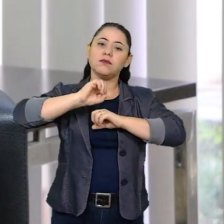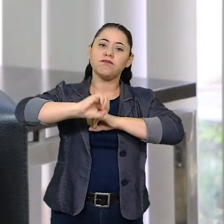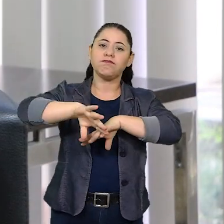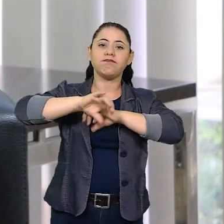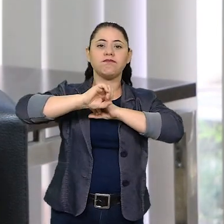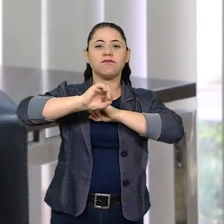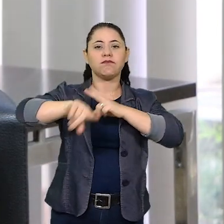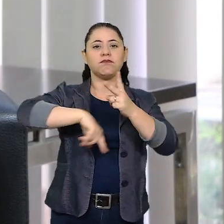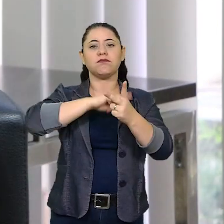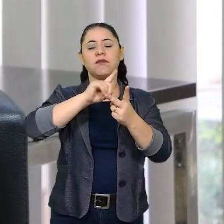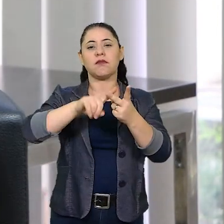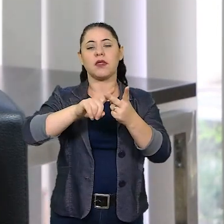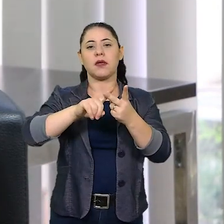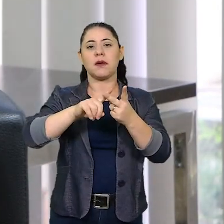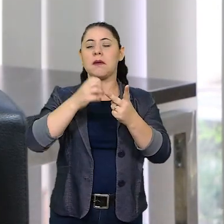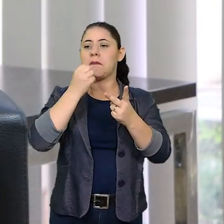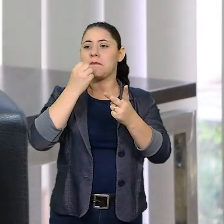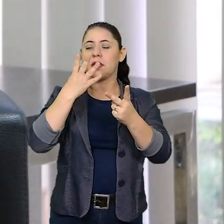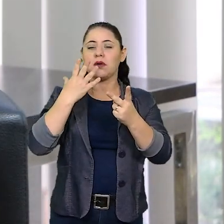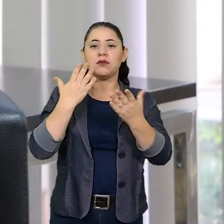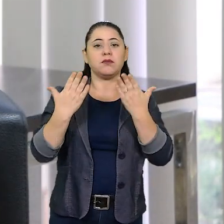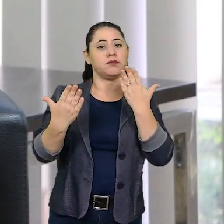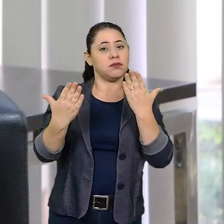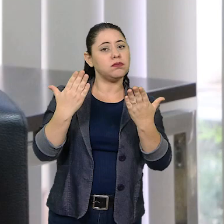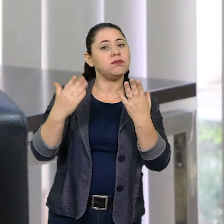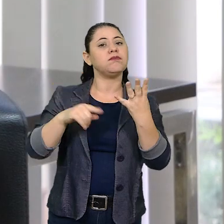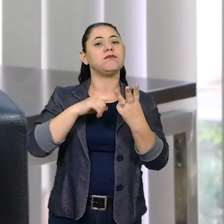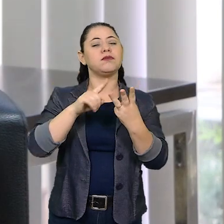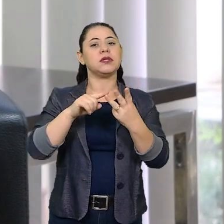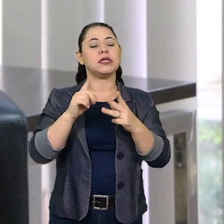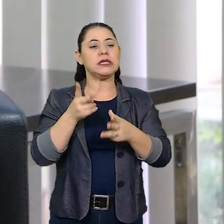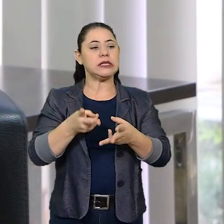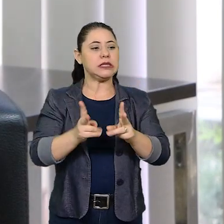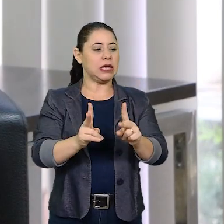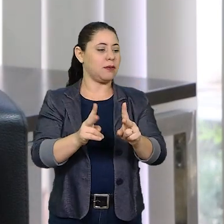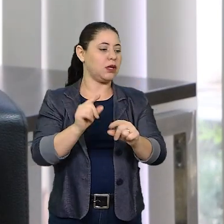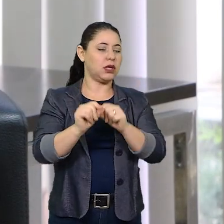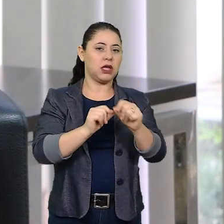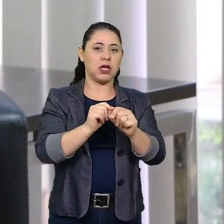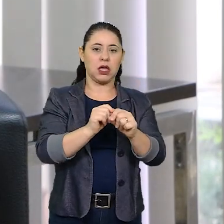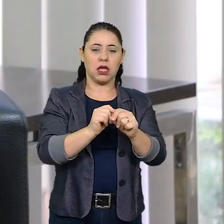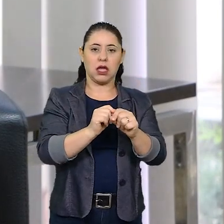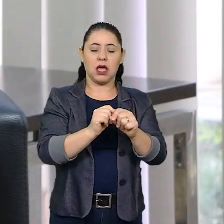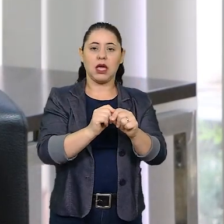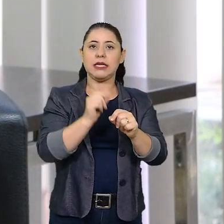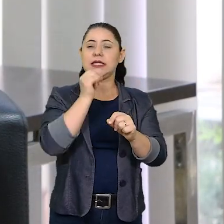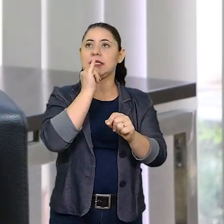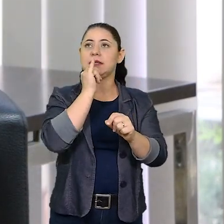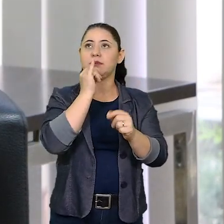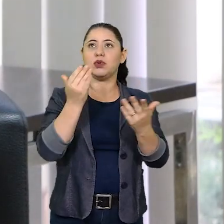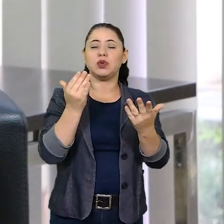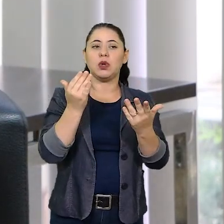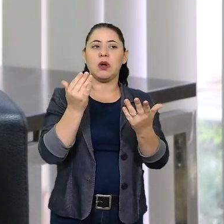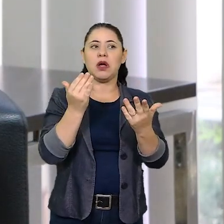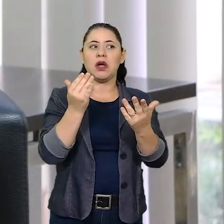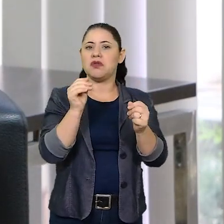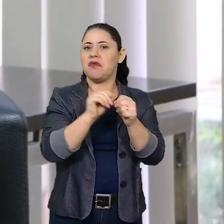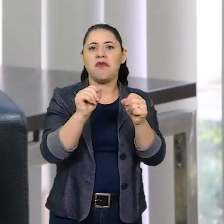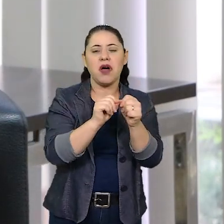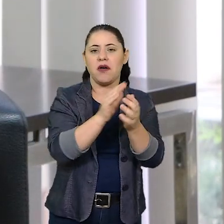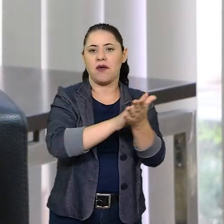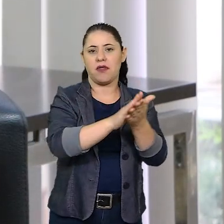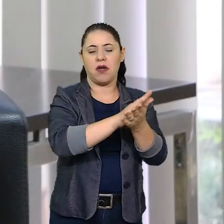educação, bem-estar físico, emocional. Então, toda vez que se negligencia, que se deixa